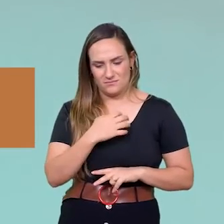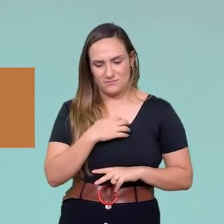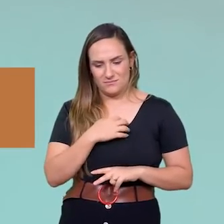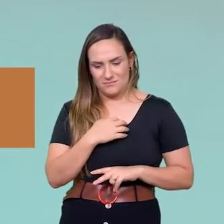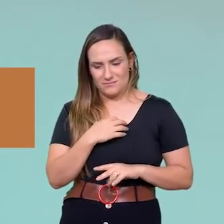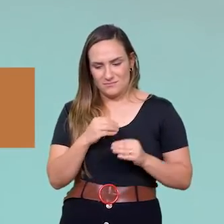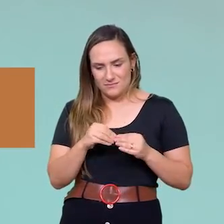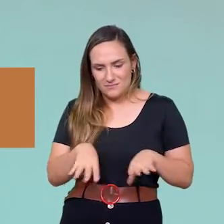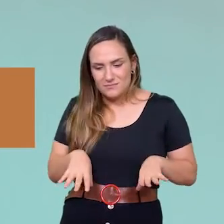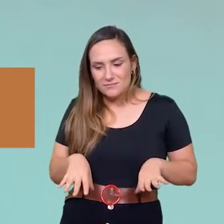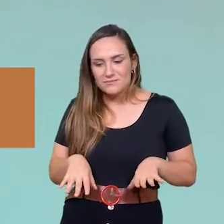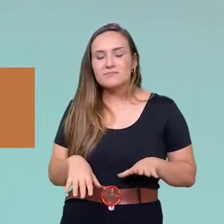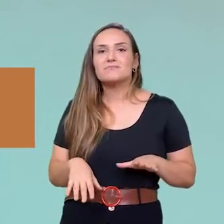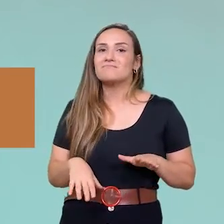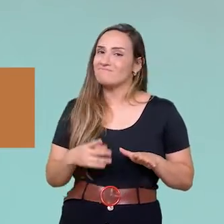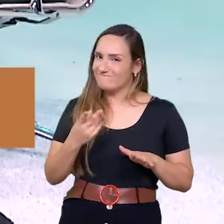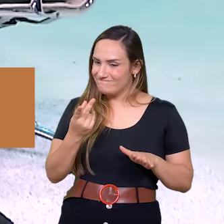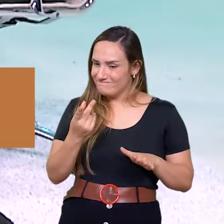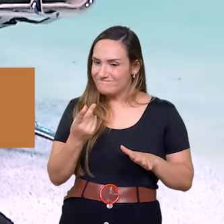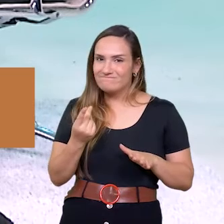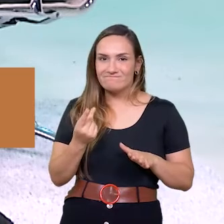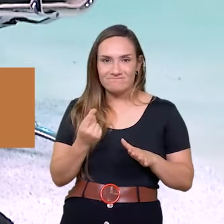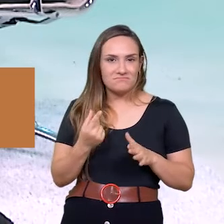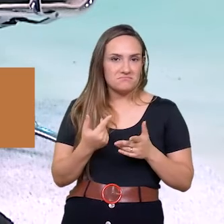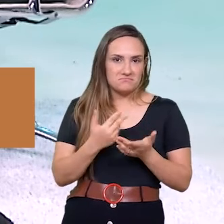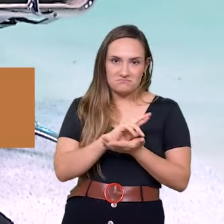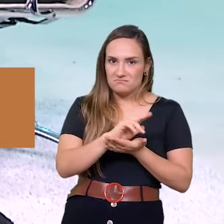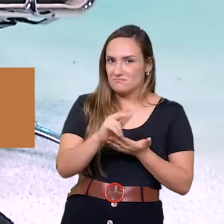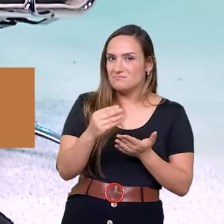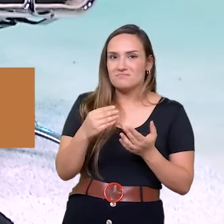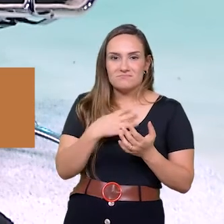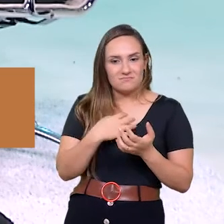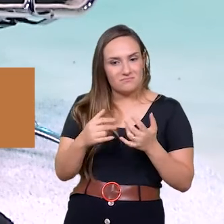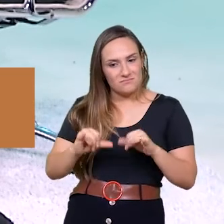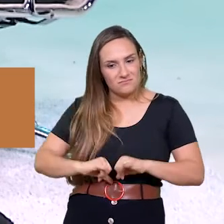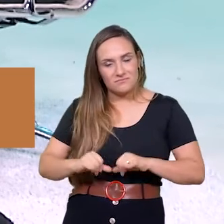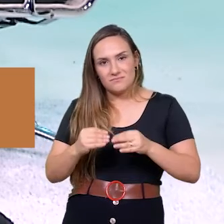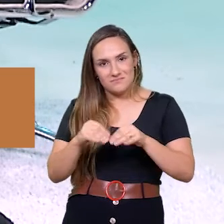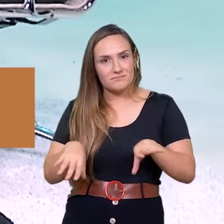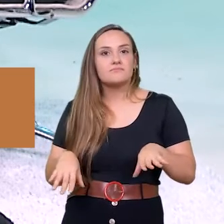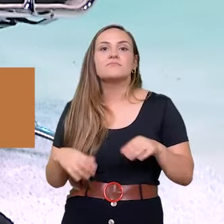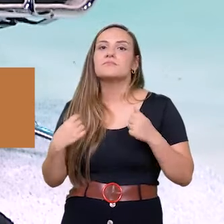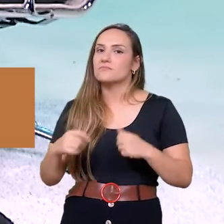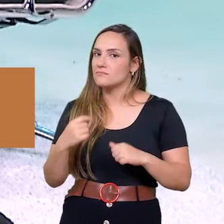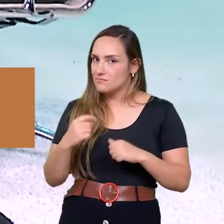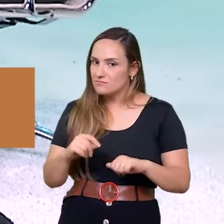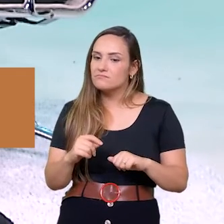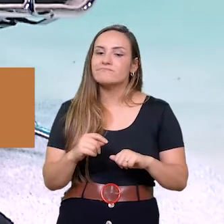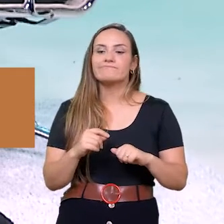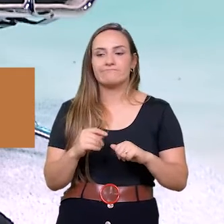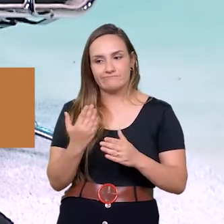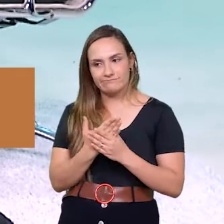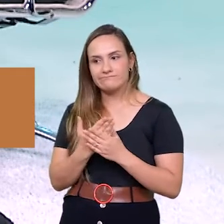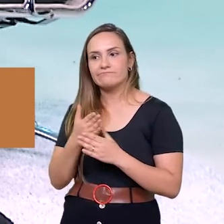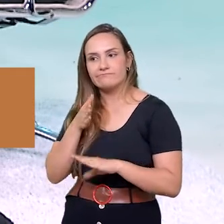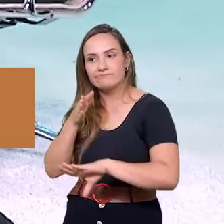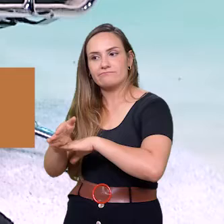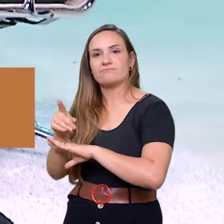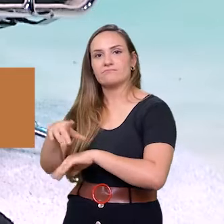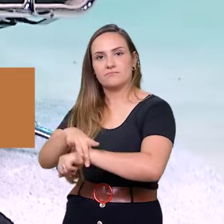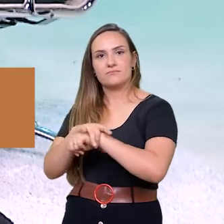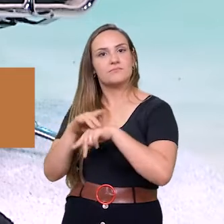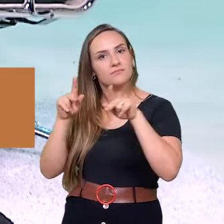sentiu lesado... Sofreu prejuízo, depois que... É sempre bom que a